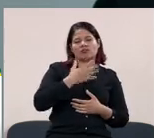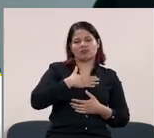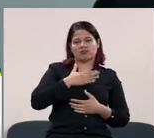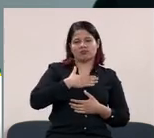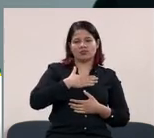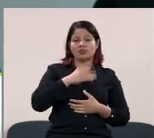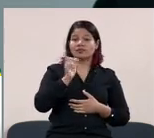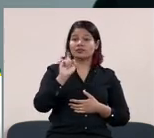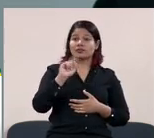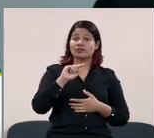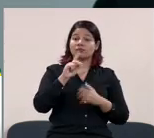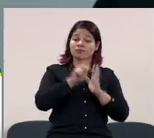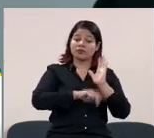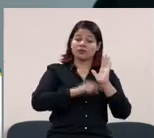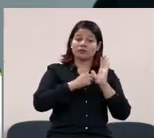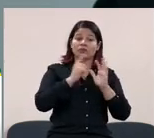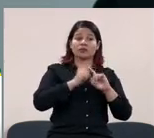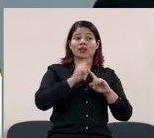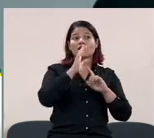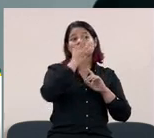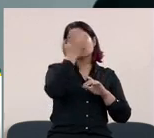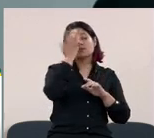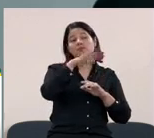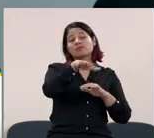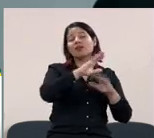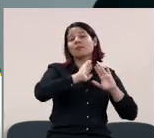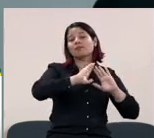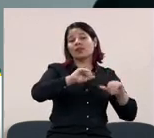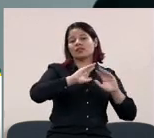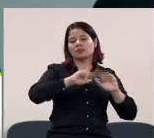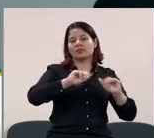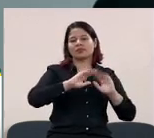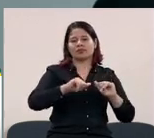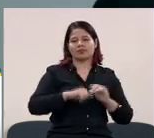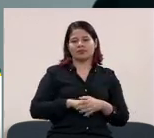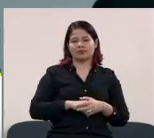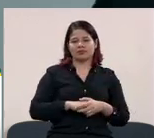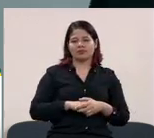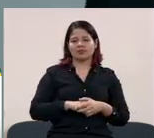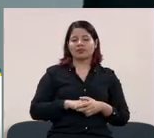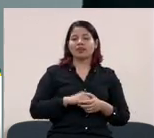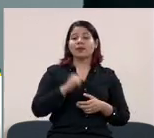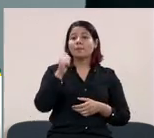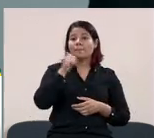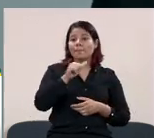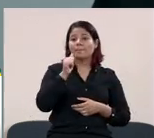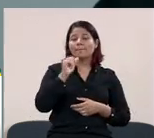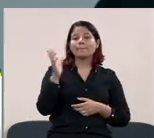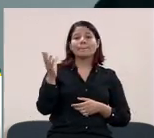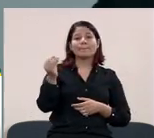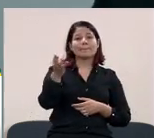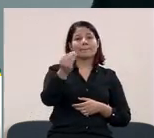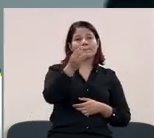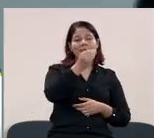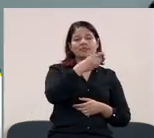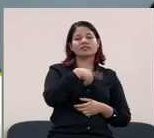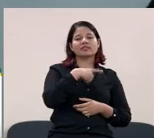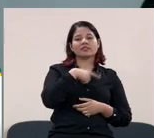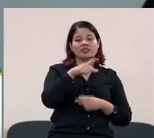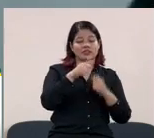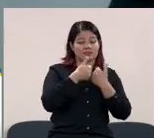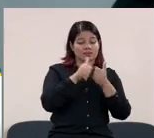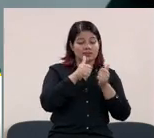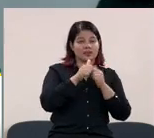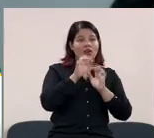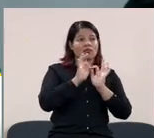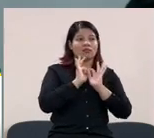com um projeto pelo pedido da sociedade. E muitas mulheres que viajam de ônibus, principalmente